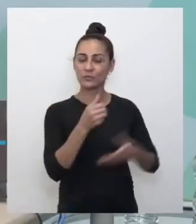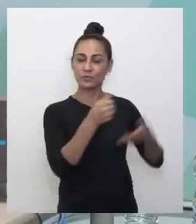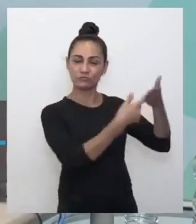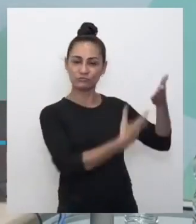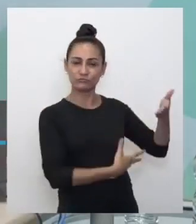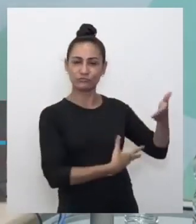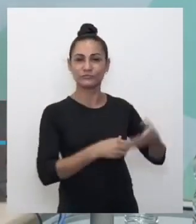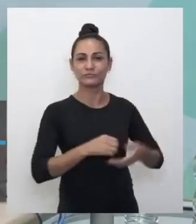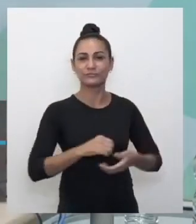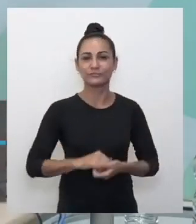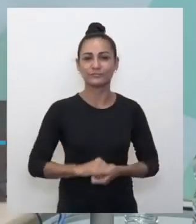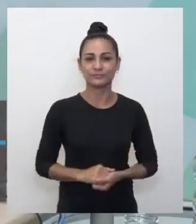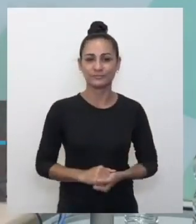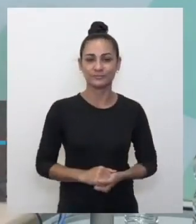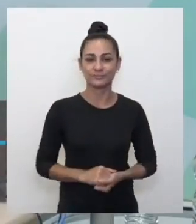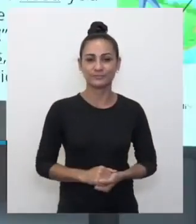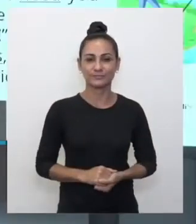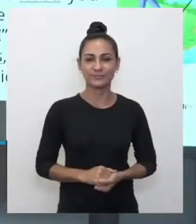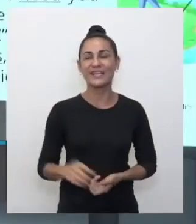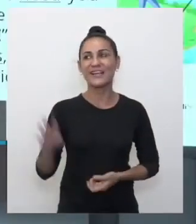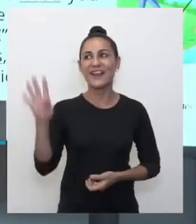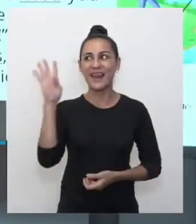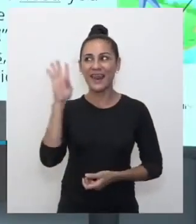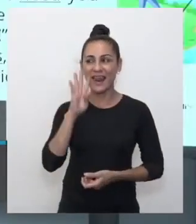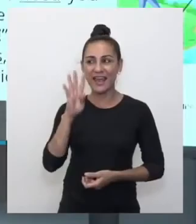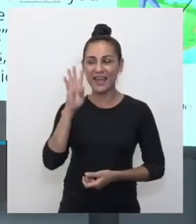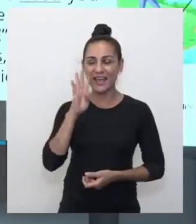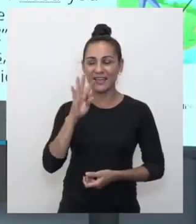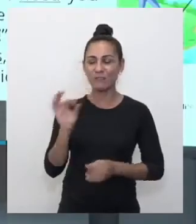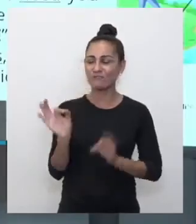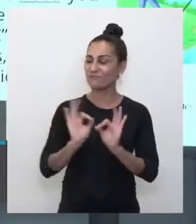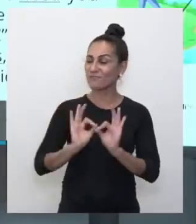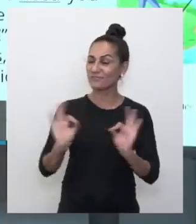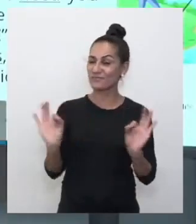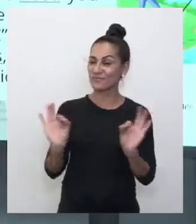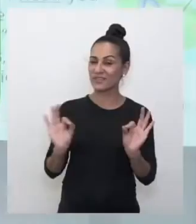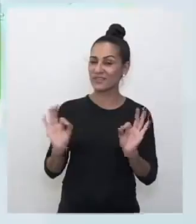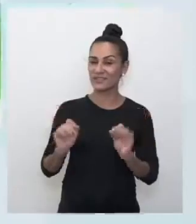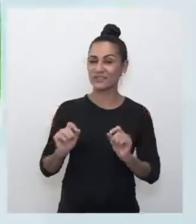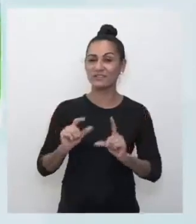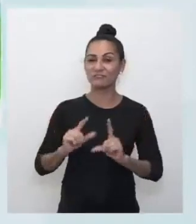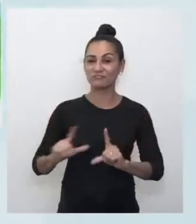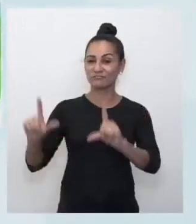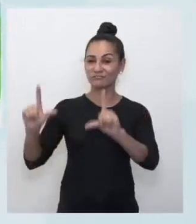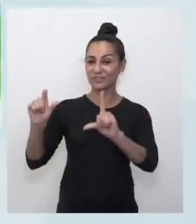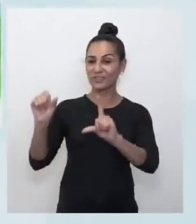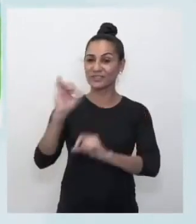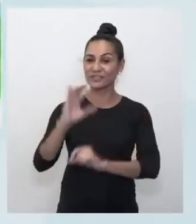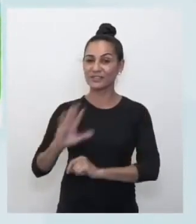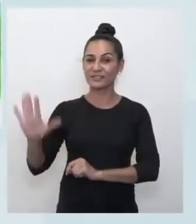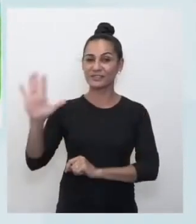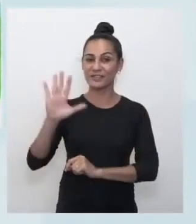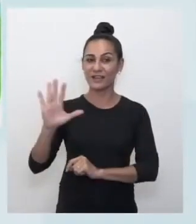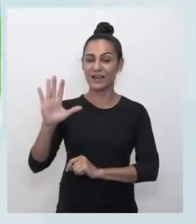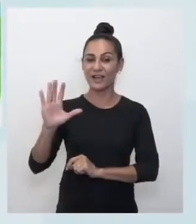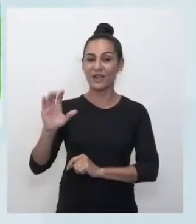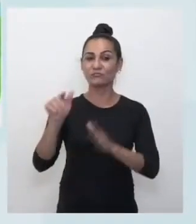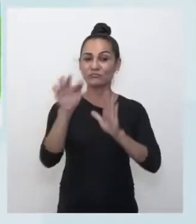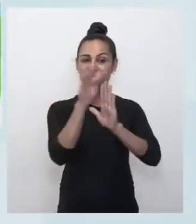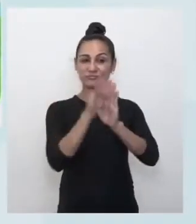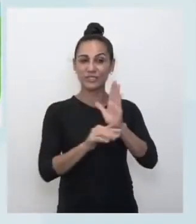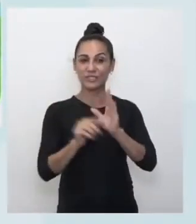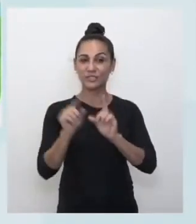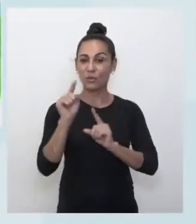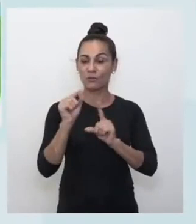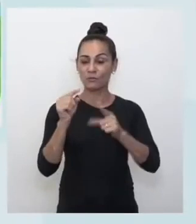o apóstrofo RE. Legal, exatamente o que a gente tem lá. Tá aí na tela para vocês o textinho com as palavras sublinhadas e a gente